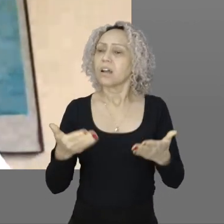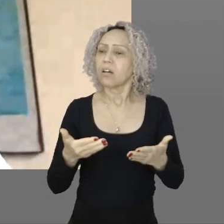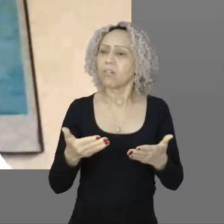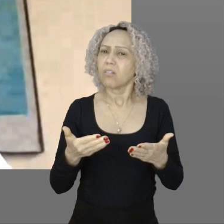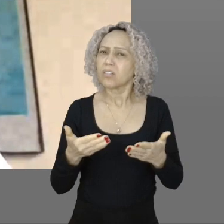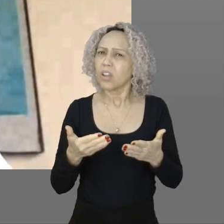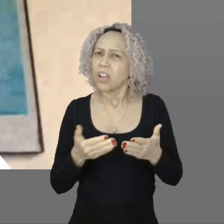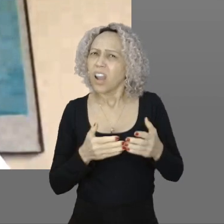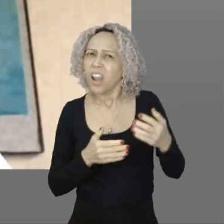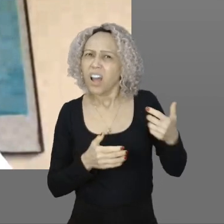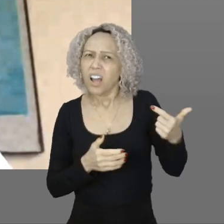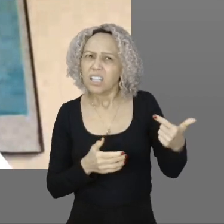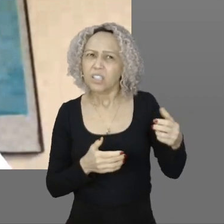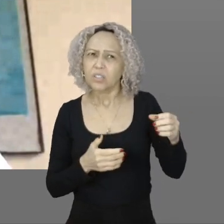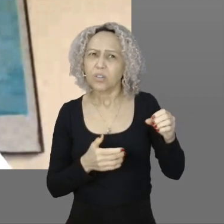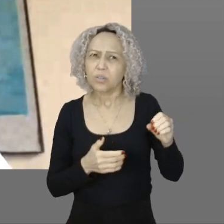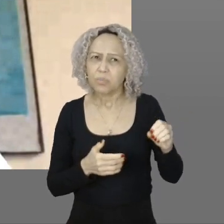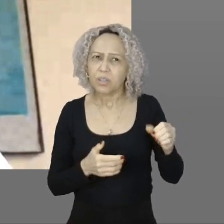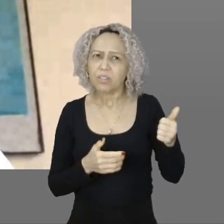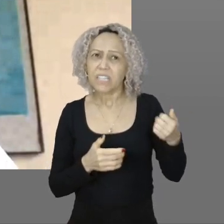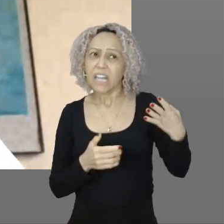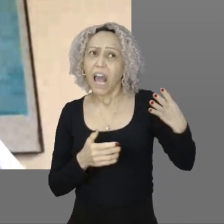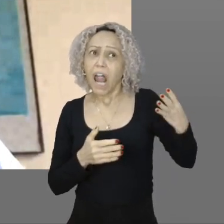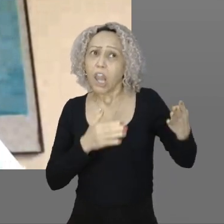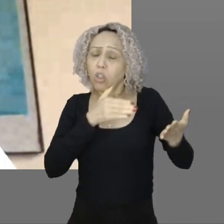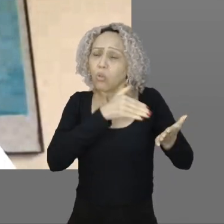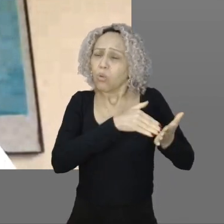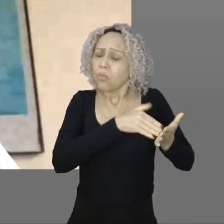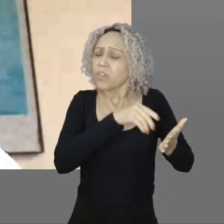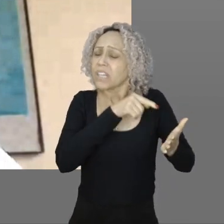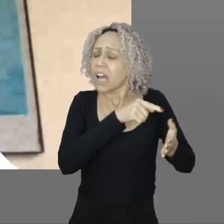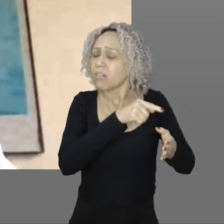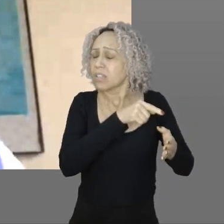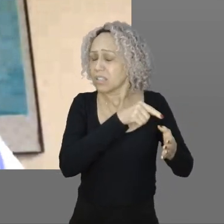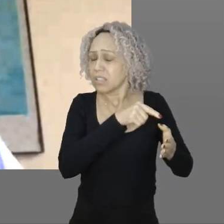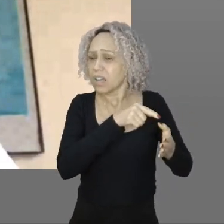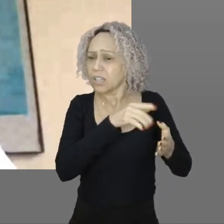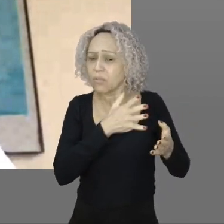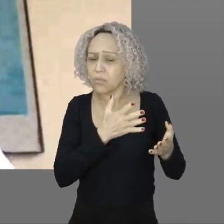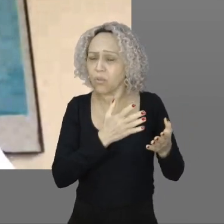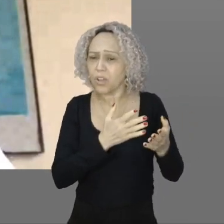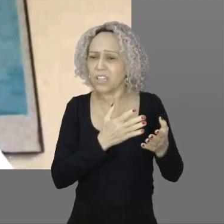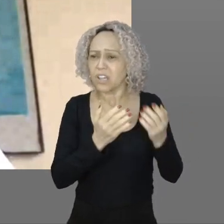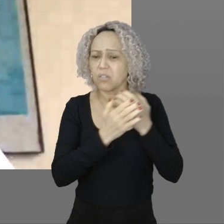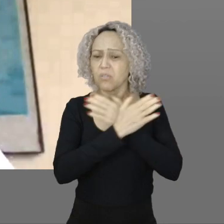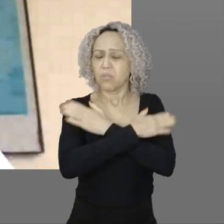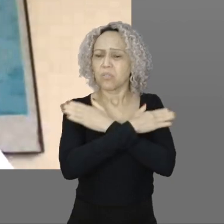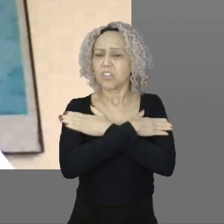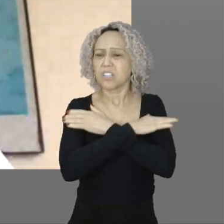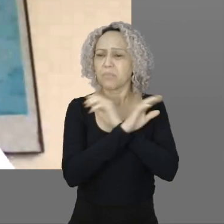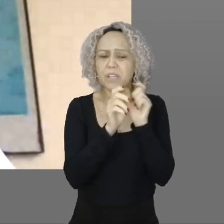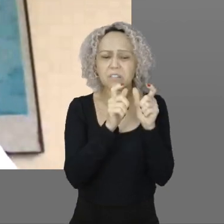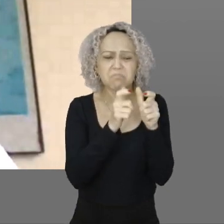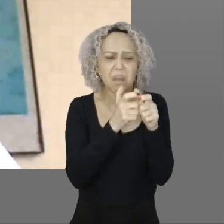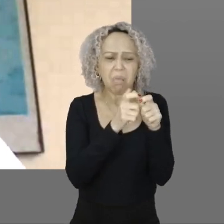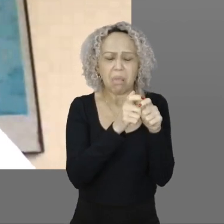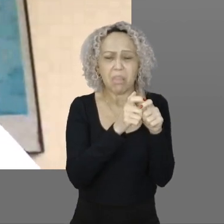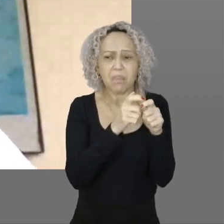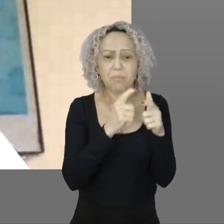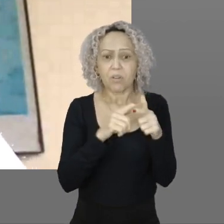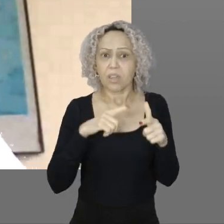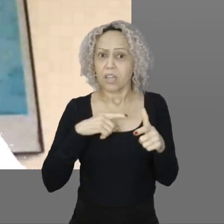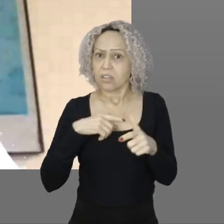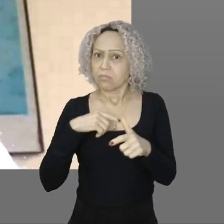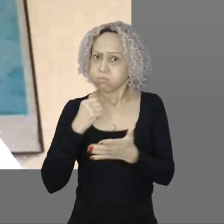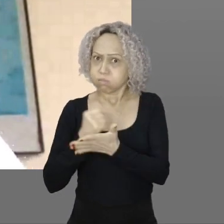de 2014, onde esse índice estava em 6,9. O Brasil estava praticamente no pleno emprego.